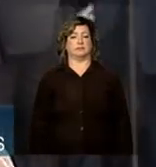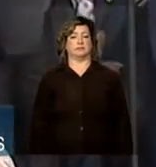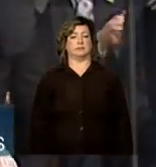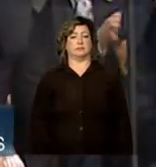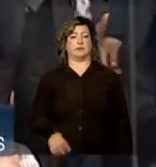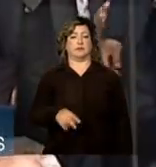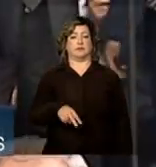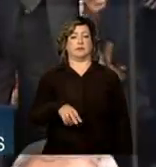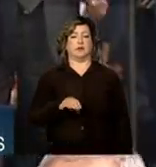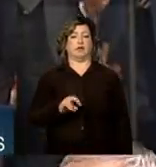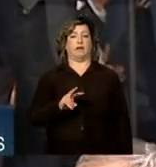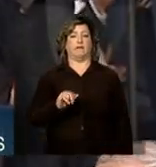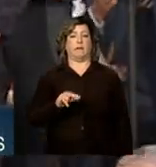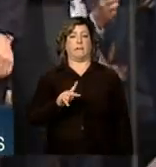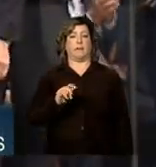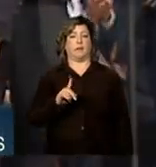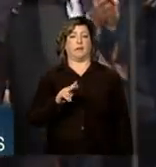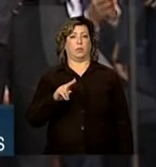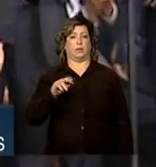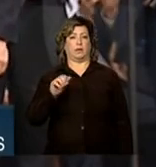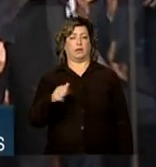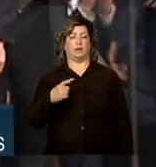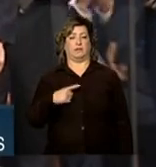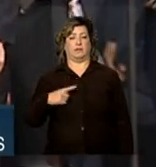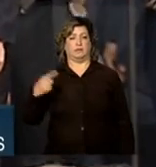Nova Pádua, Itamar Bernardi.